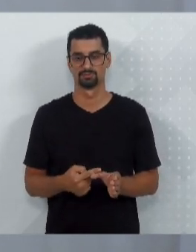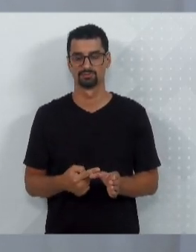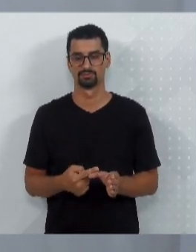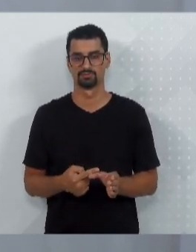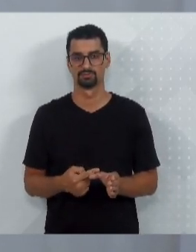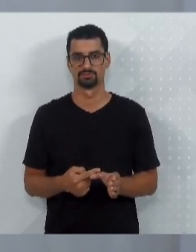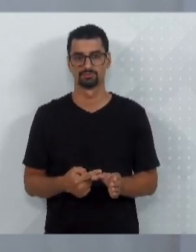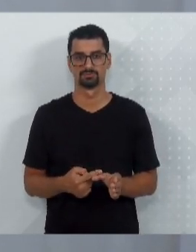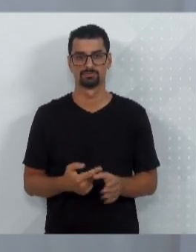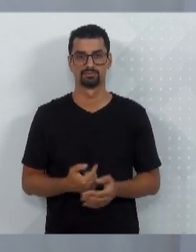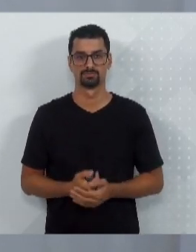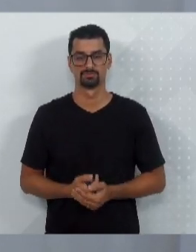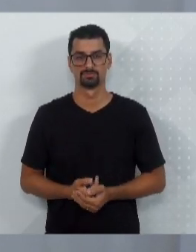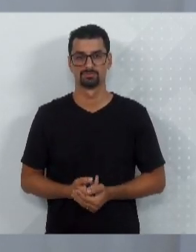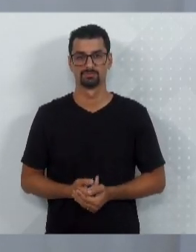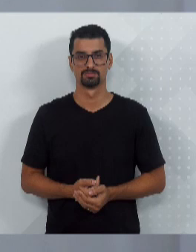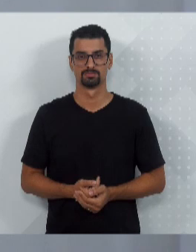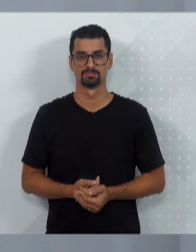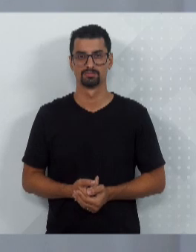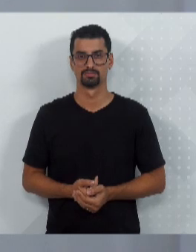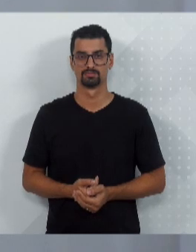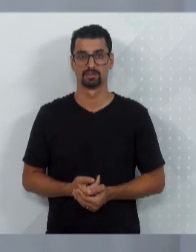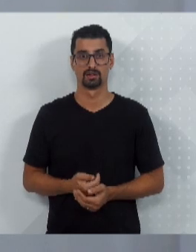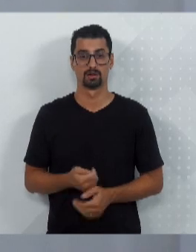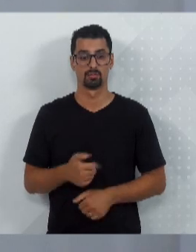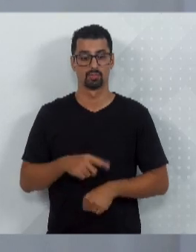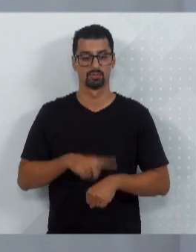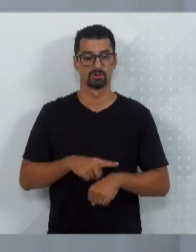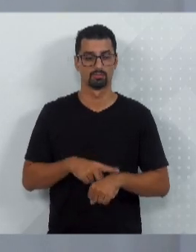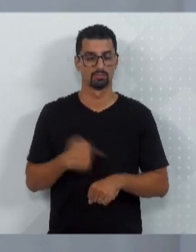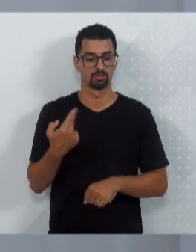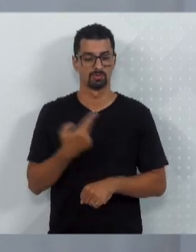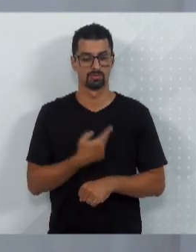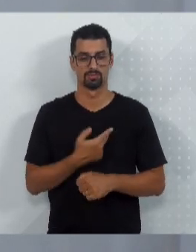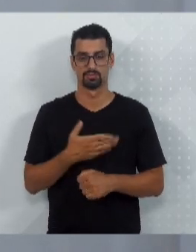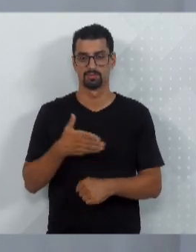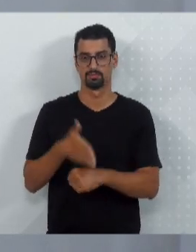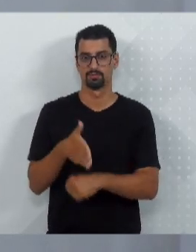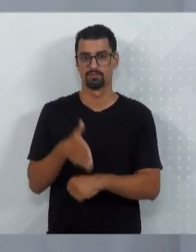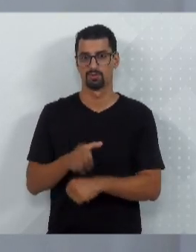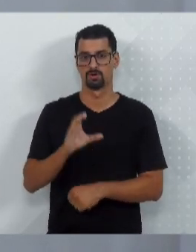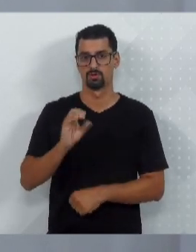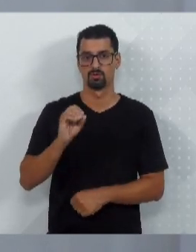Recentemente estamos fazendo parte do Comped